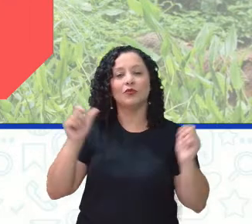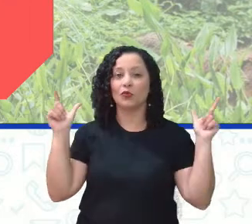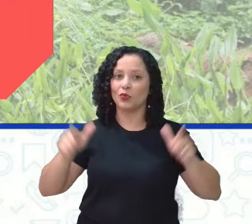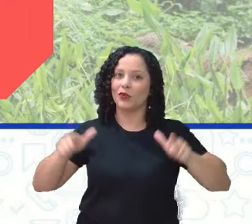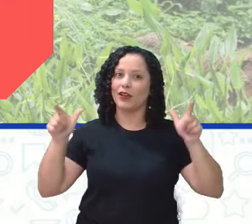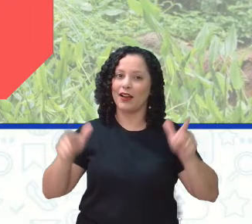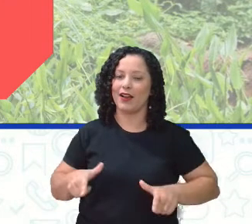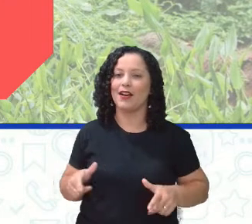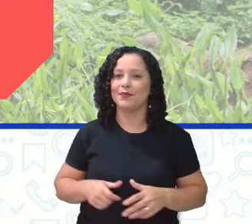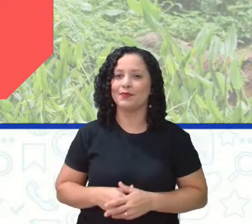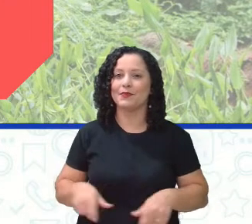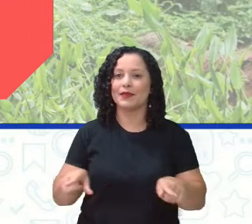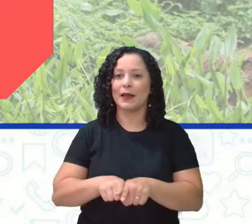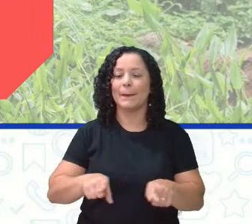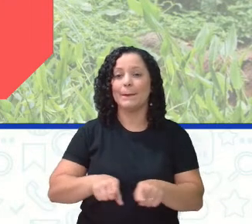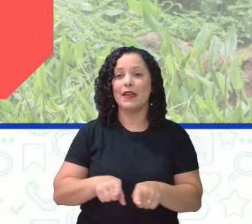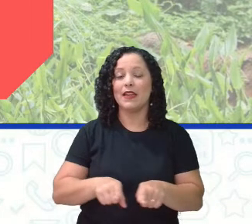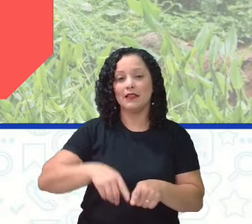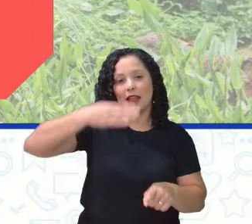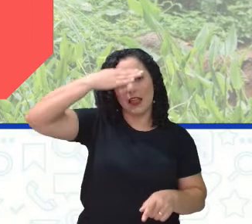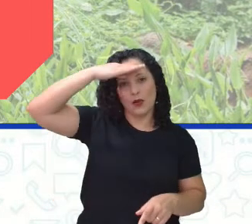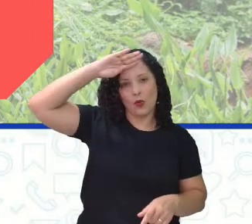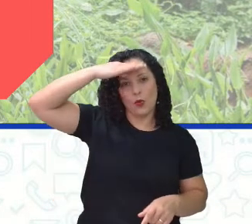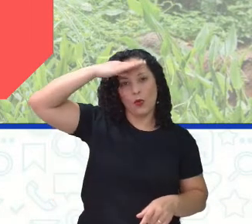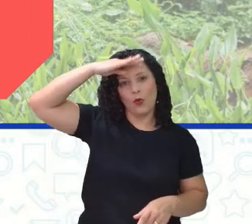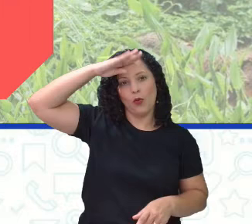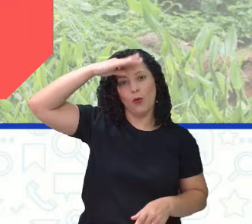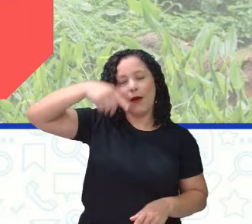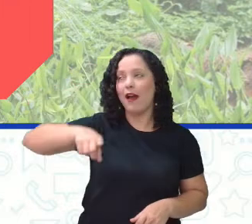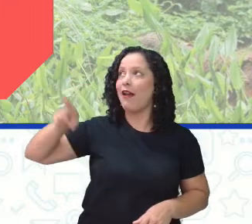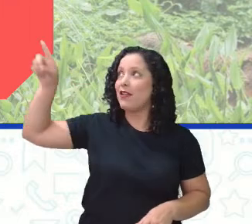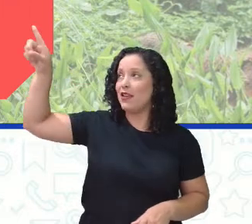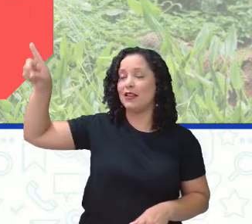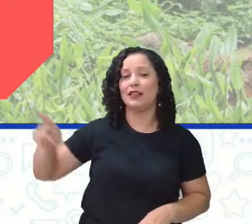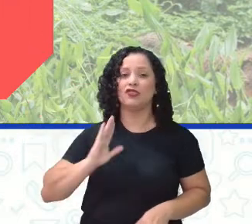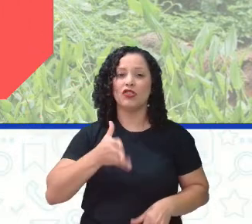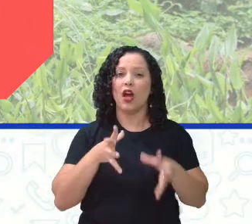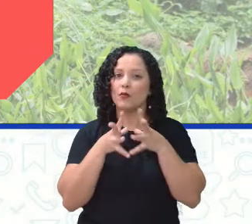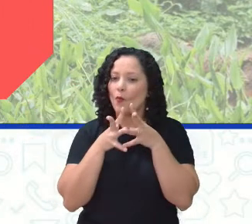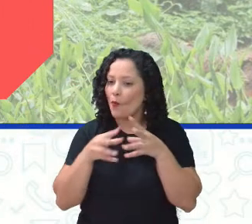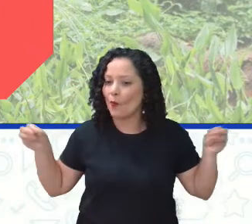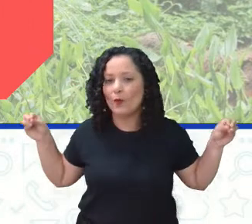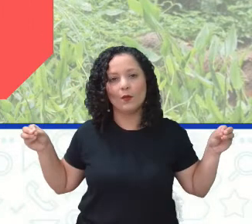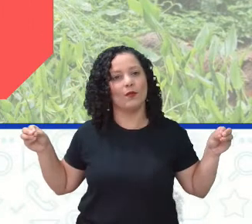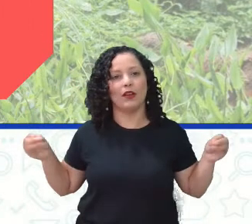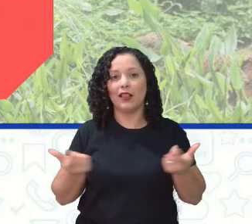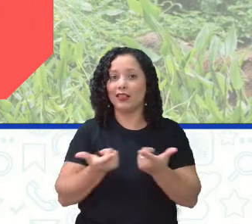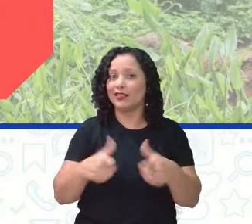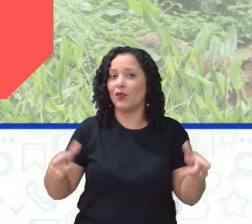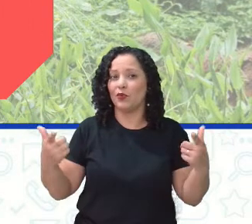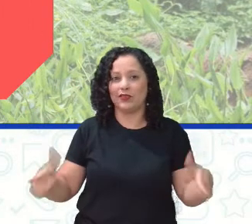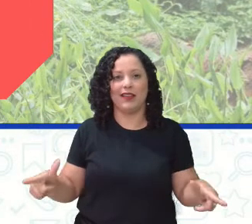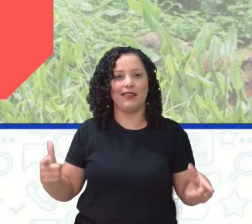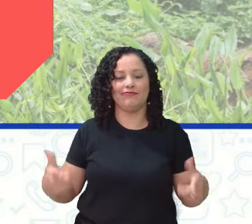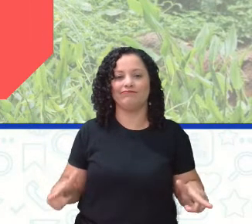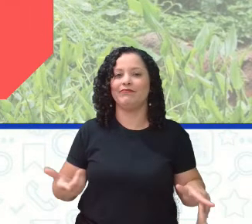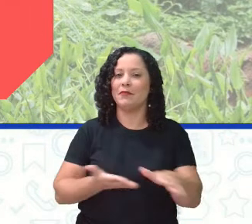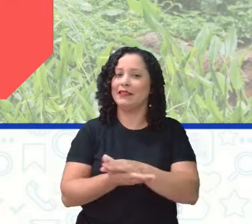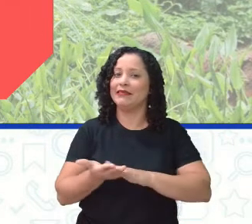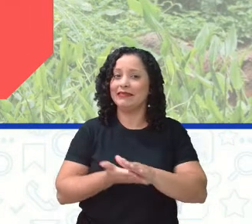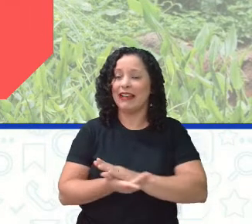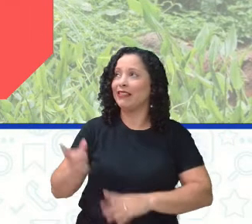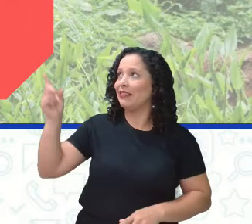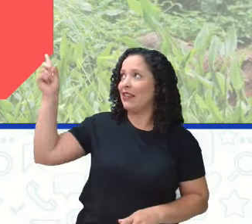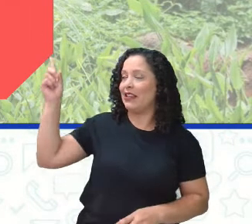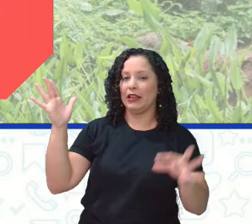em Cuba, né, ele foi extinto, né? Ele foi oficialmente colocado na lista de extinção, de não existir